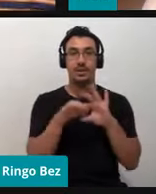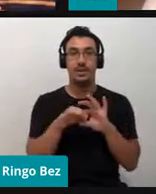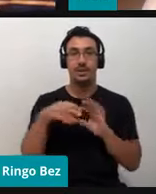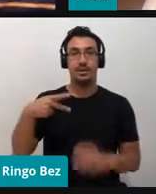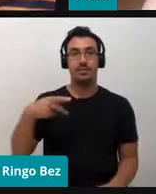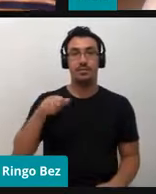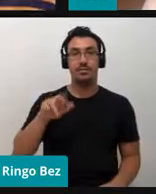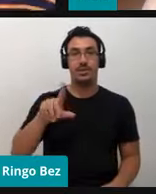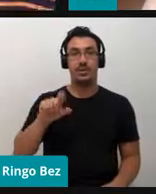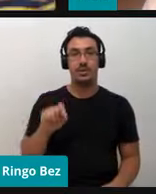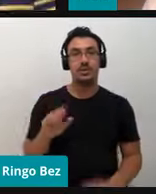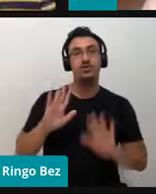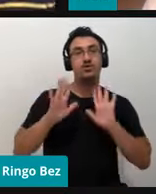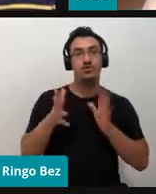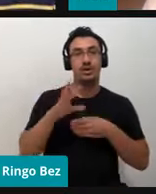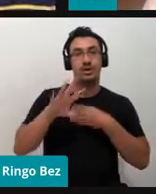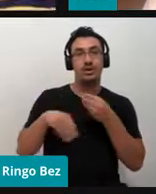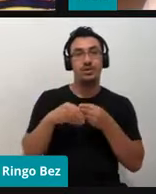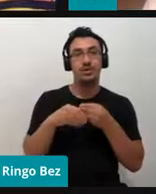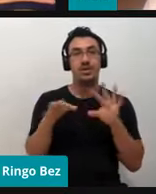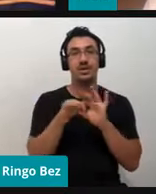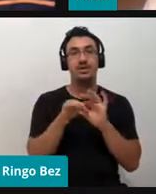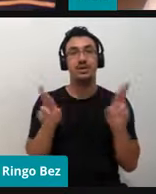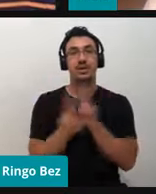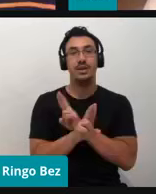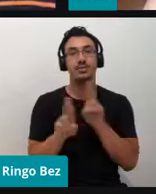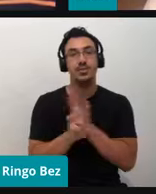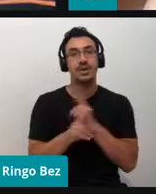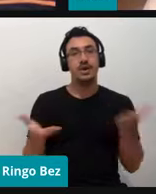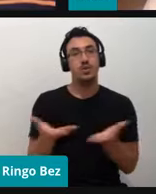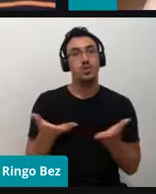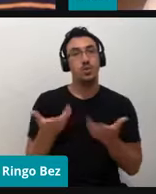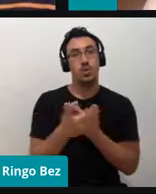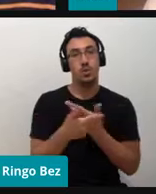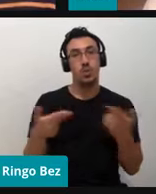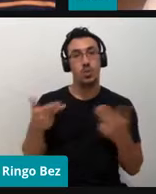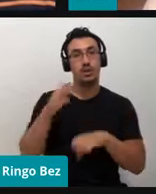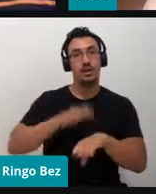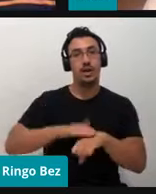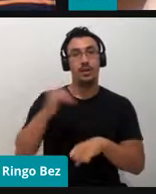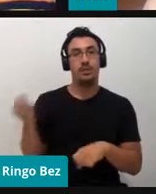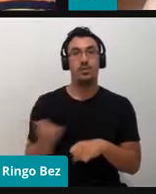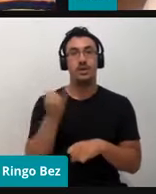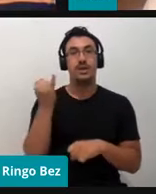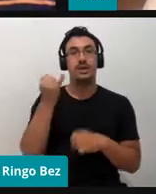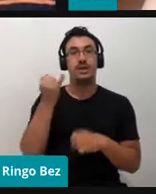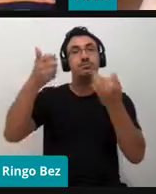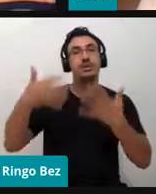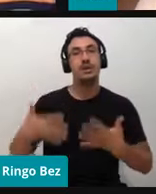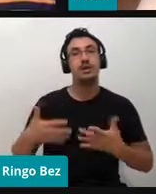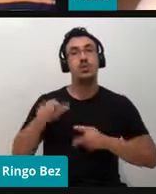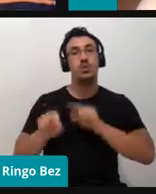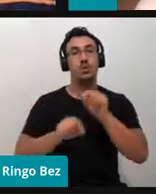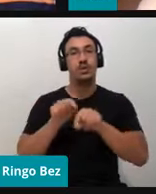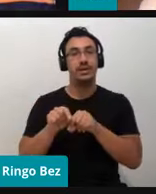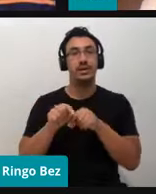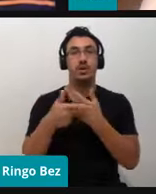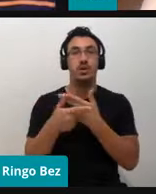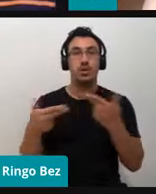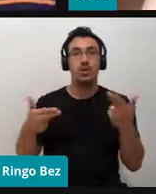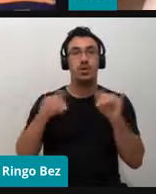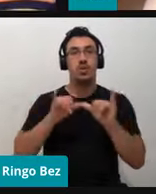Ele já fez boa parte dessa relação, mas uma coisa que é importante a gente destacar é que esses alertas de